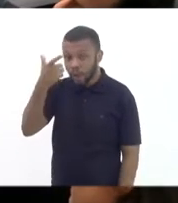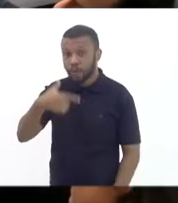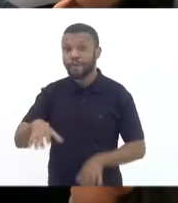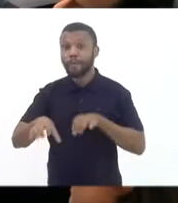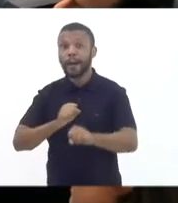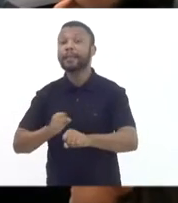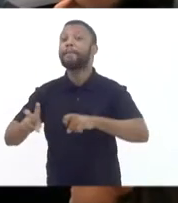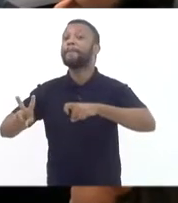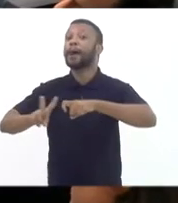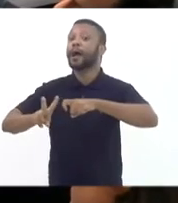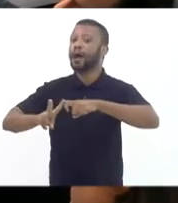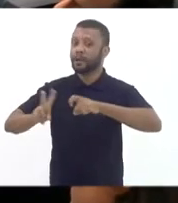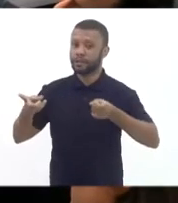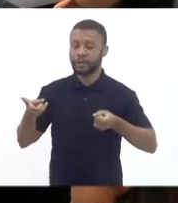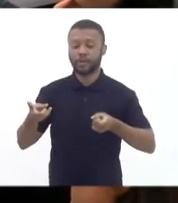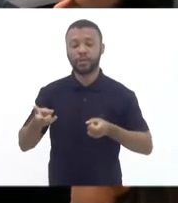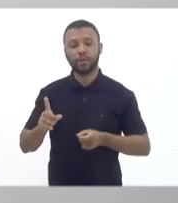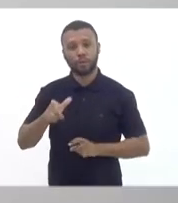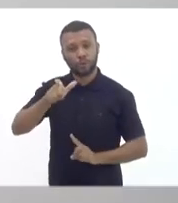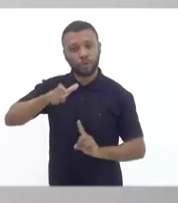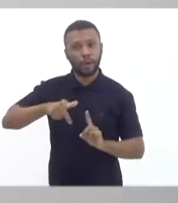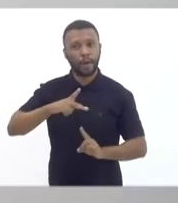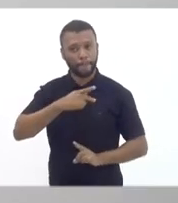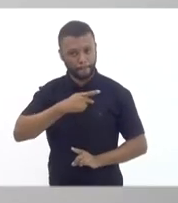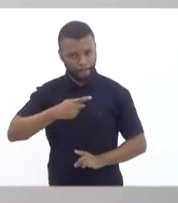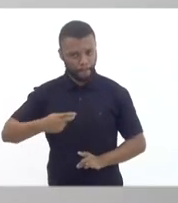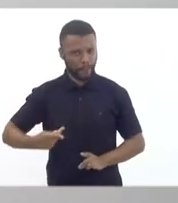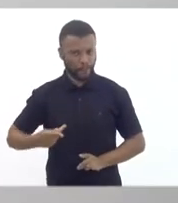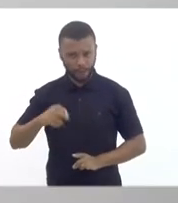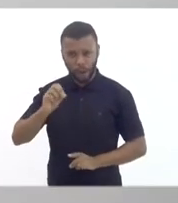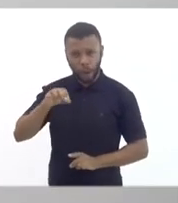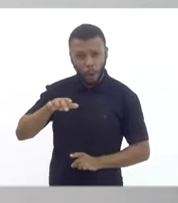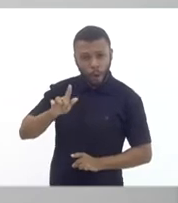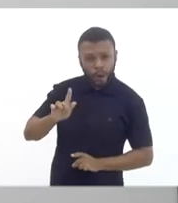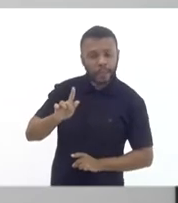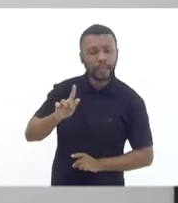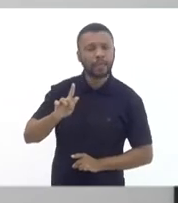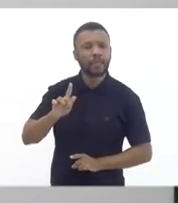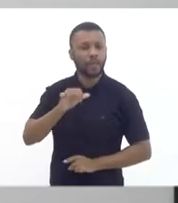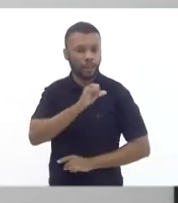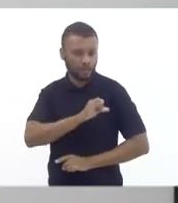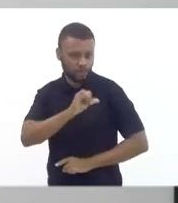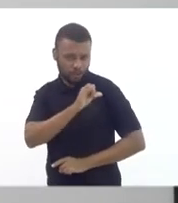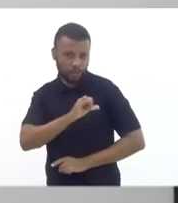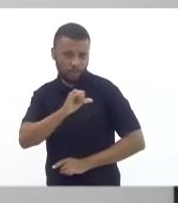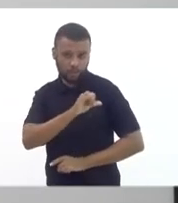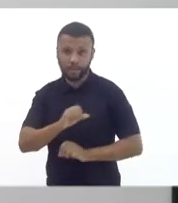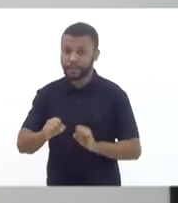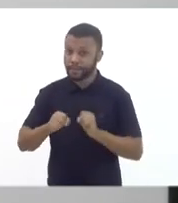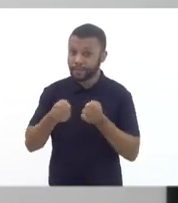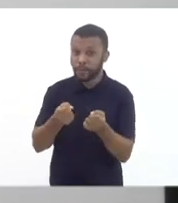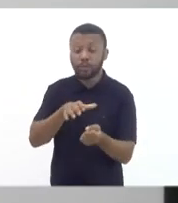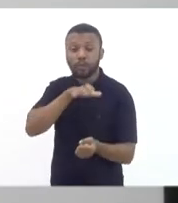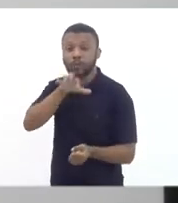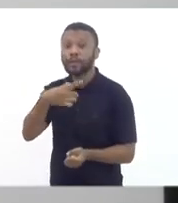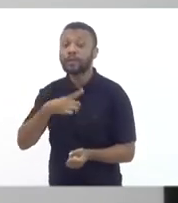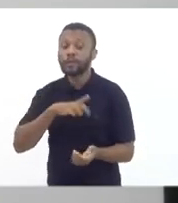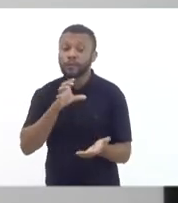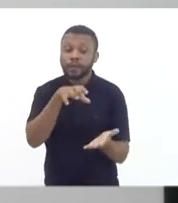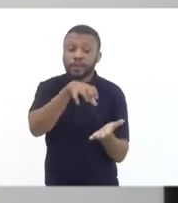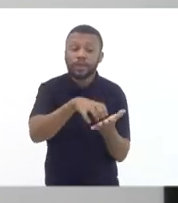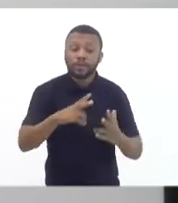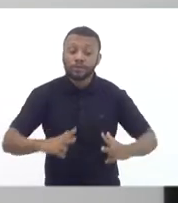veterinária. Presido uma ONG aqui no Rio de Janeiro, Defensores dos Animais, onde a gente tem um centro de esterilização de cães e